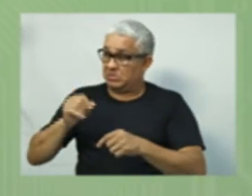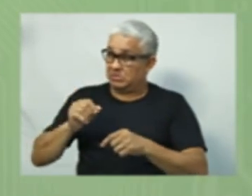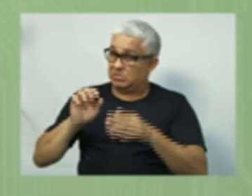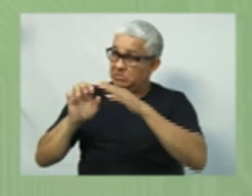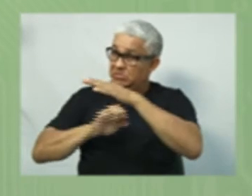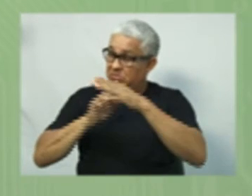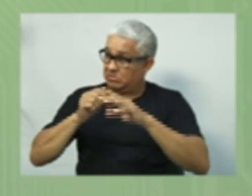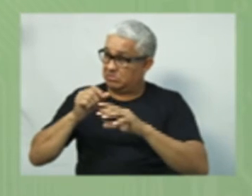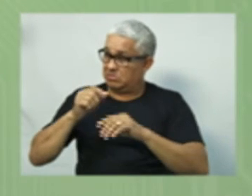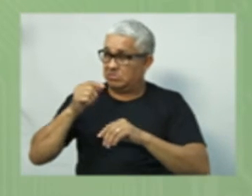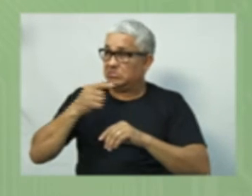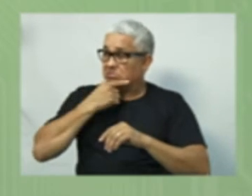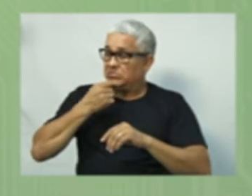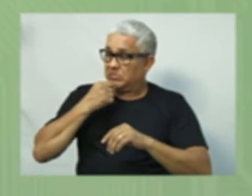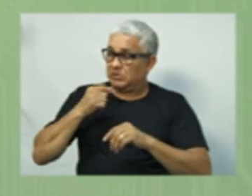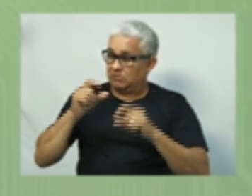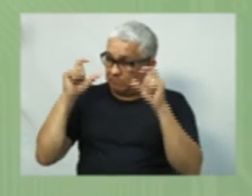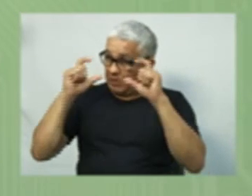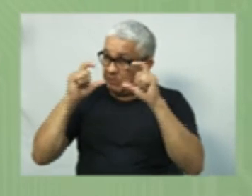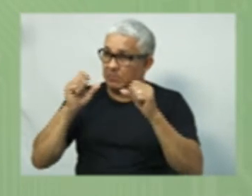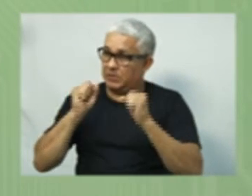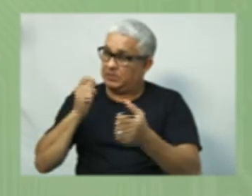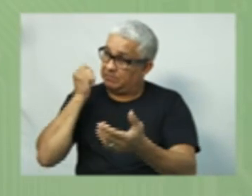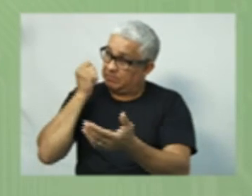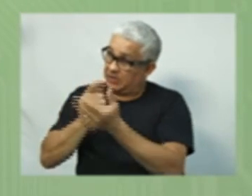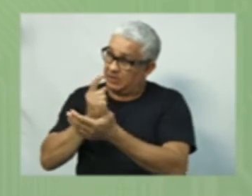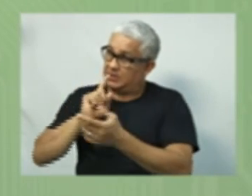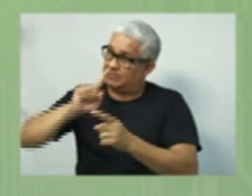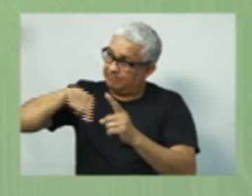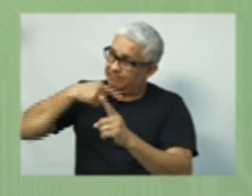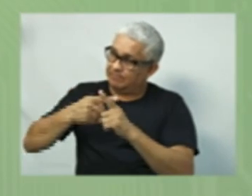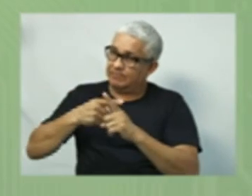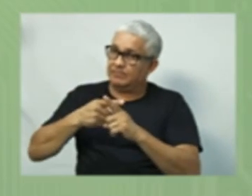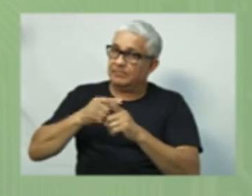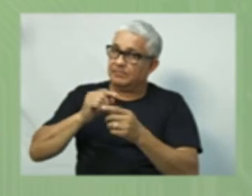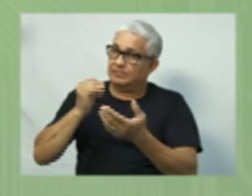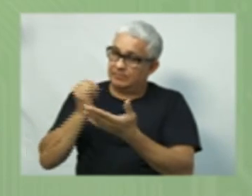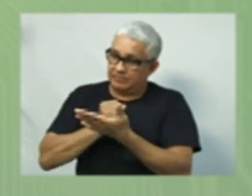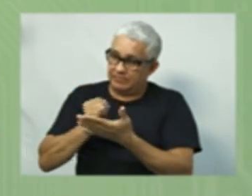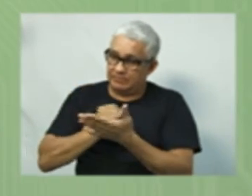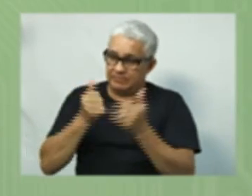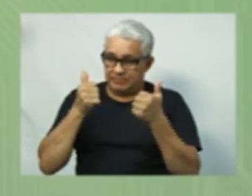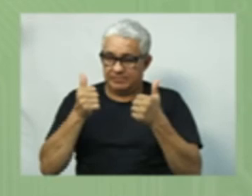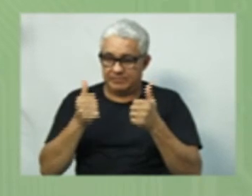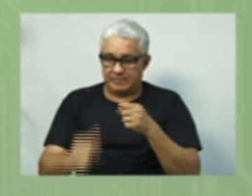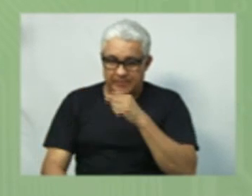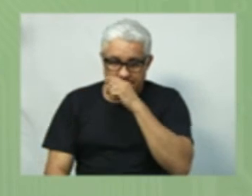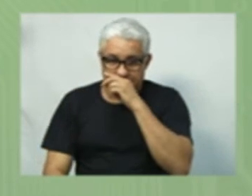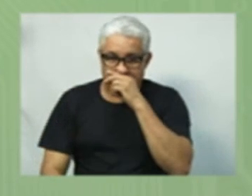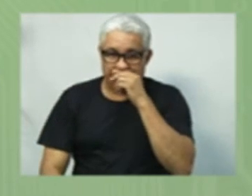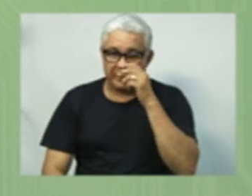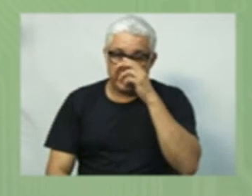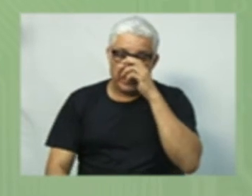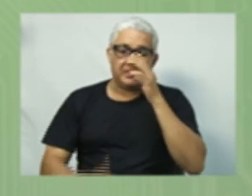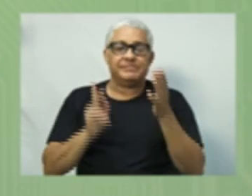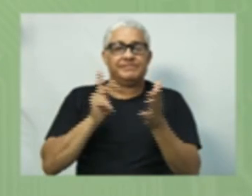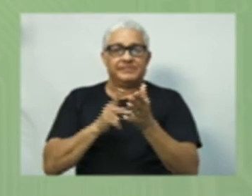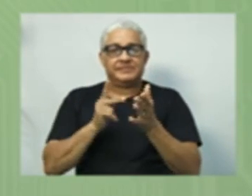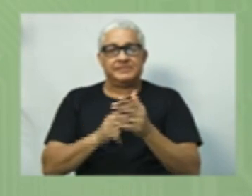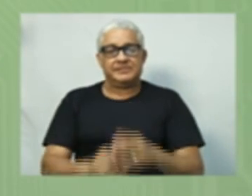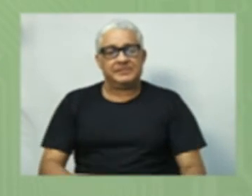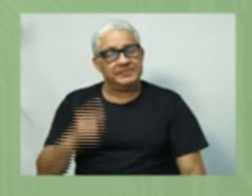acontece? Ele pode muitas vezes pagar mais imposto, certo? Exatamente, né, professora?